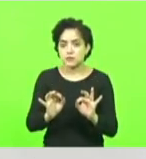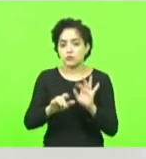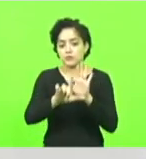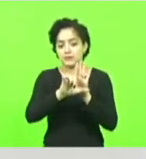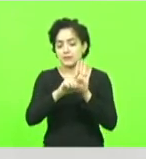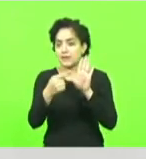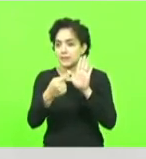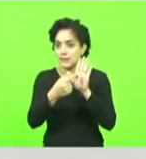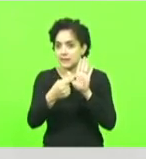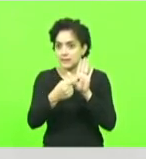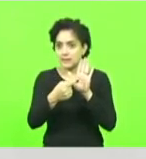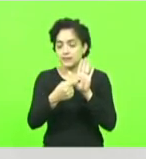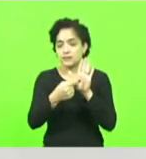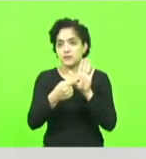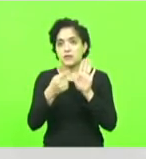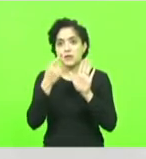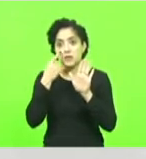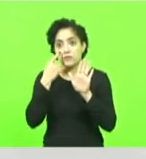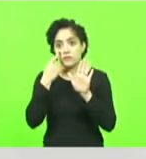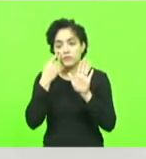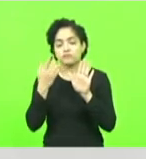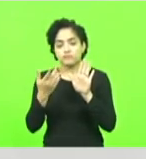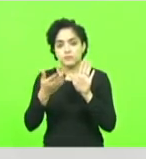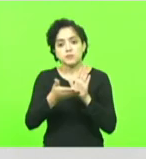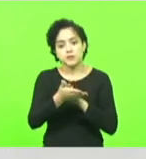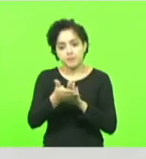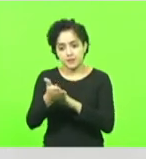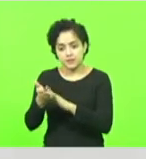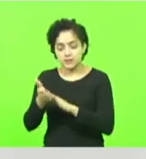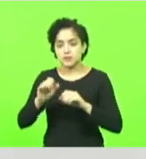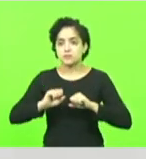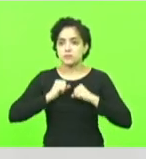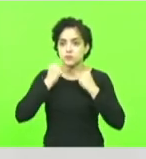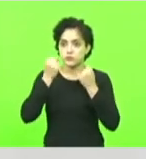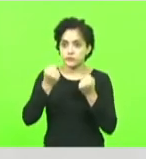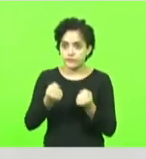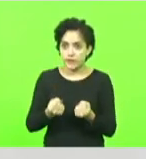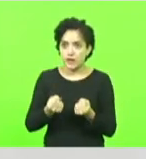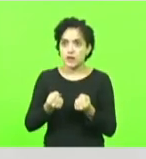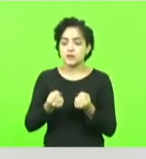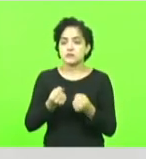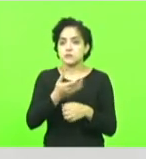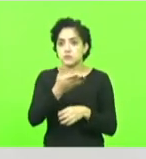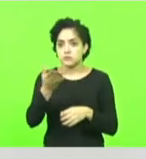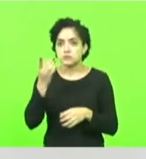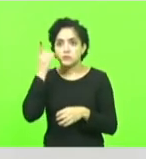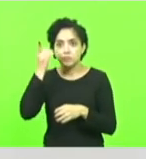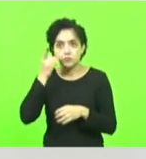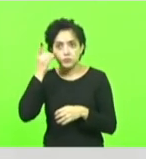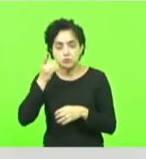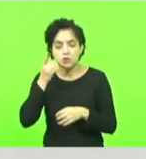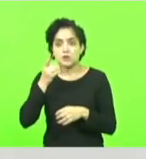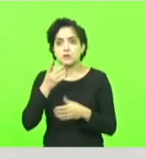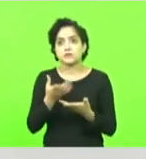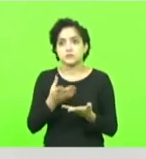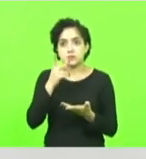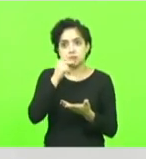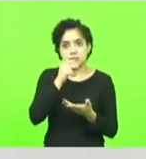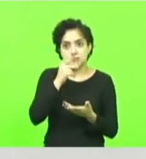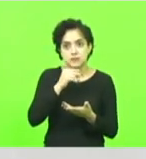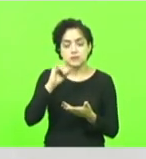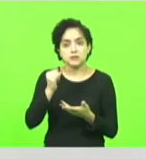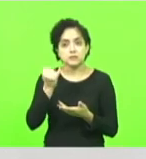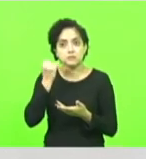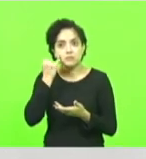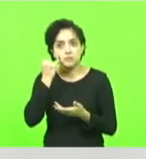E eu quero parabenizar o esforço de vários parlamentares, né, o deputado Kennedy Nunes, o deputado Gessé Lopes, o